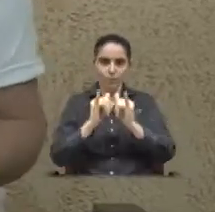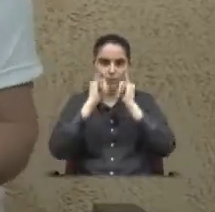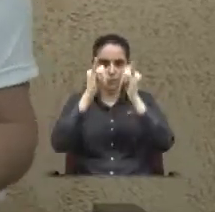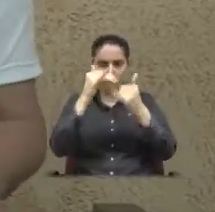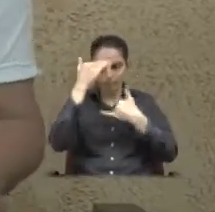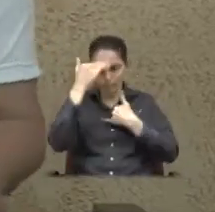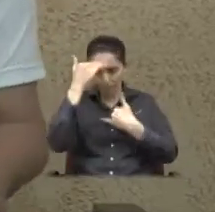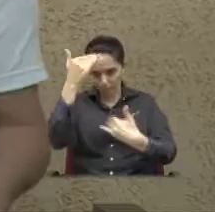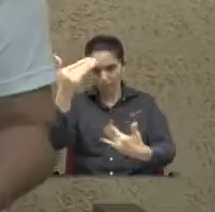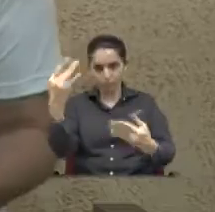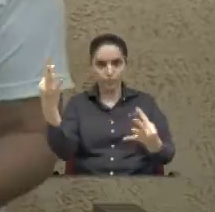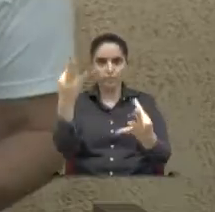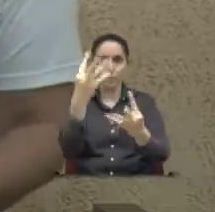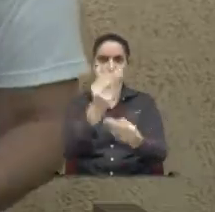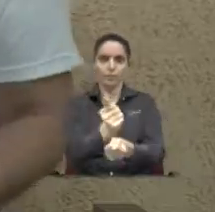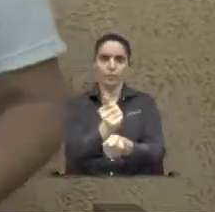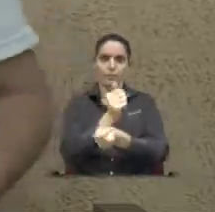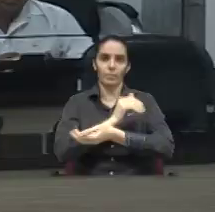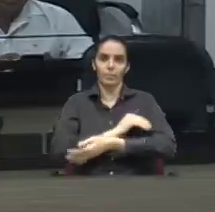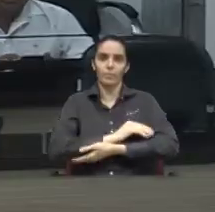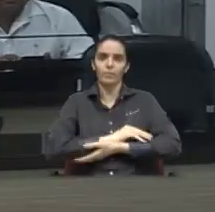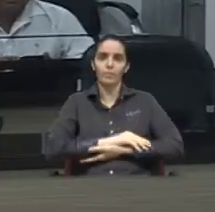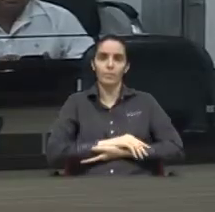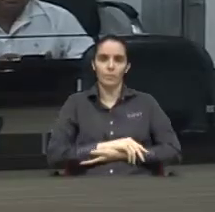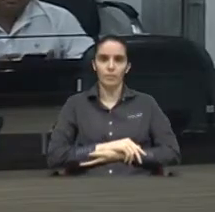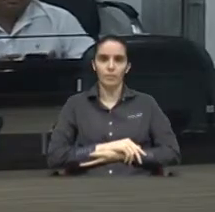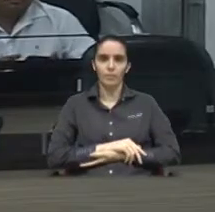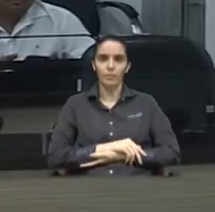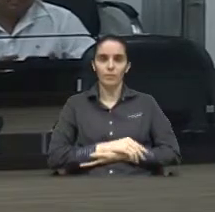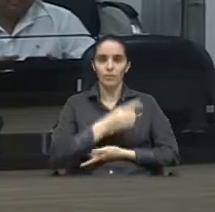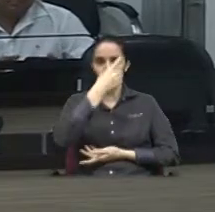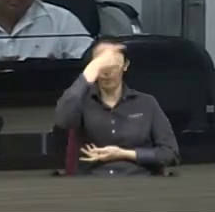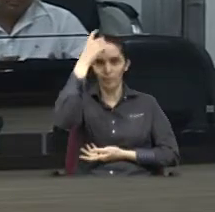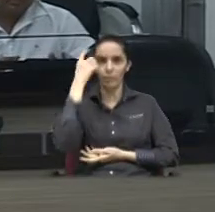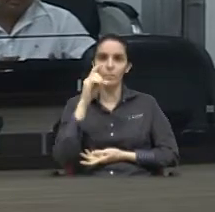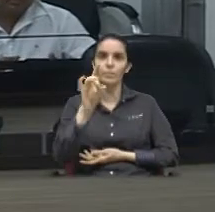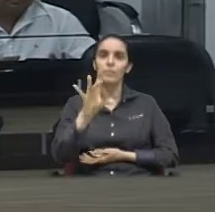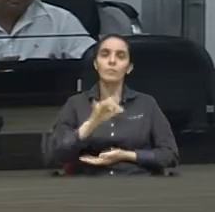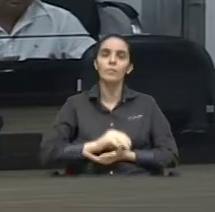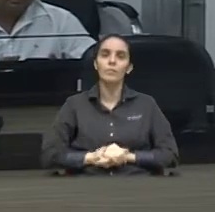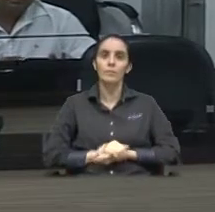Muito obrigada a todos. Wagner Barbosa.